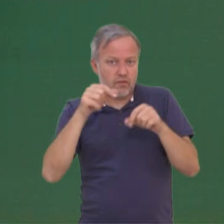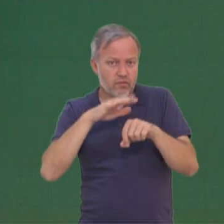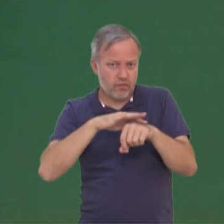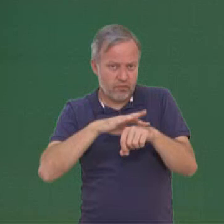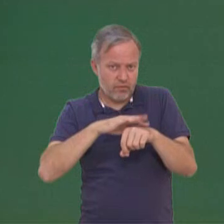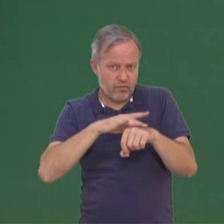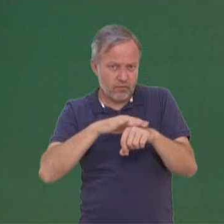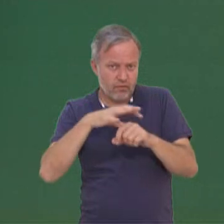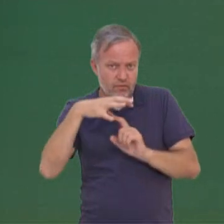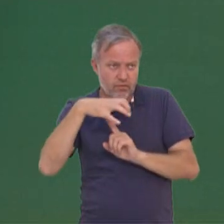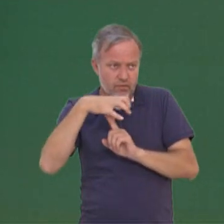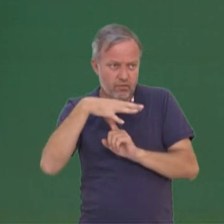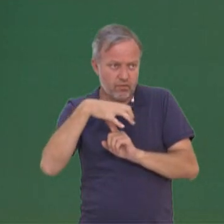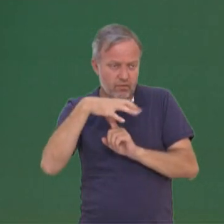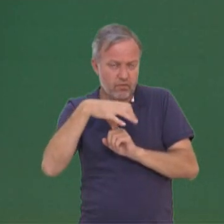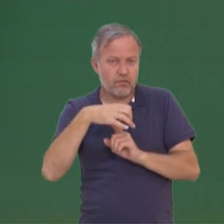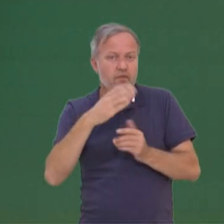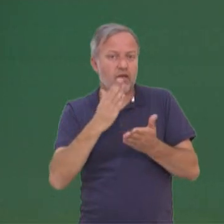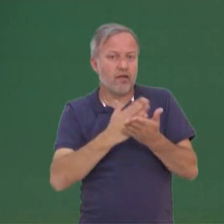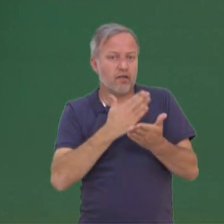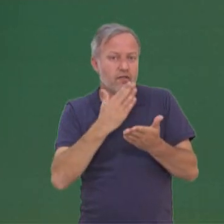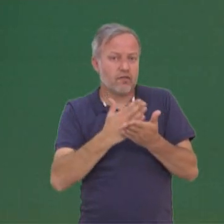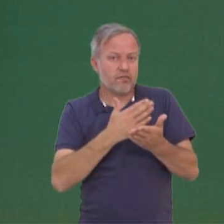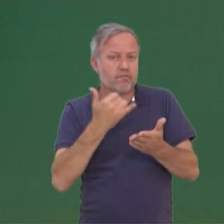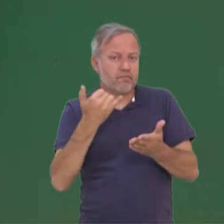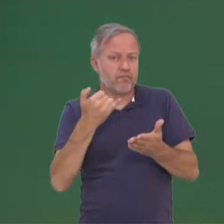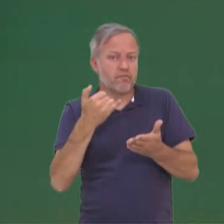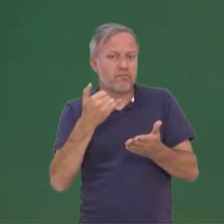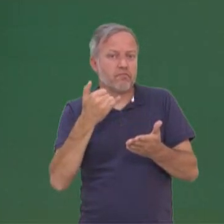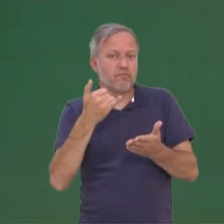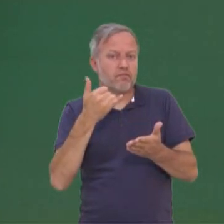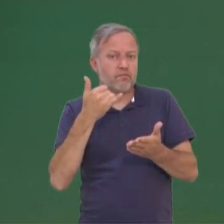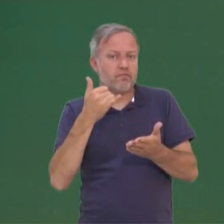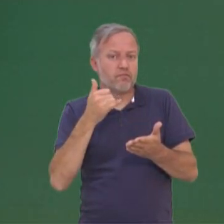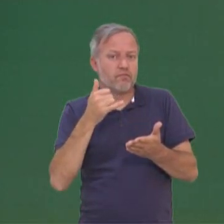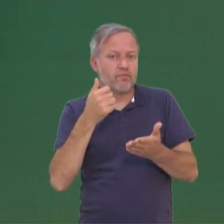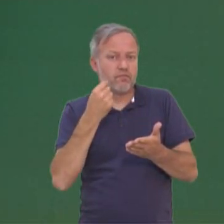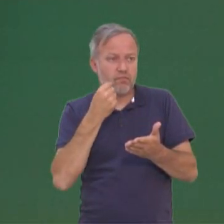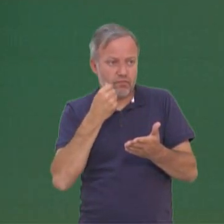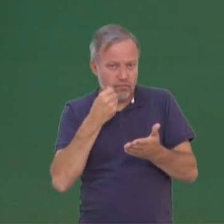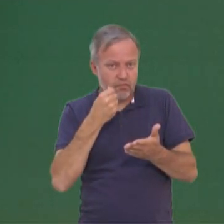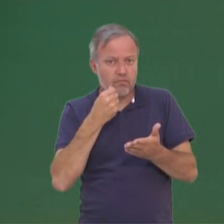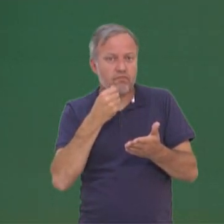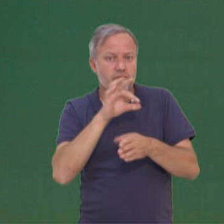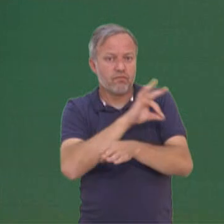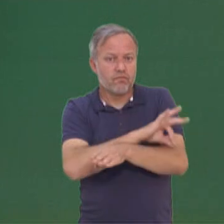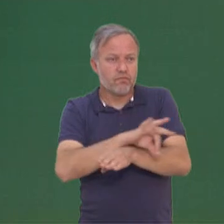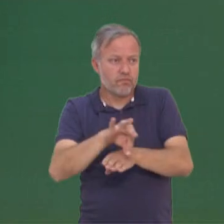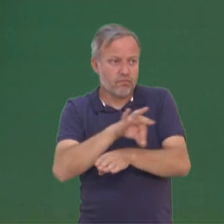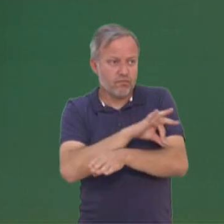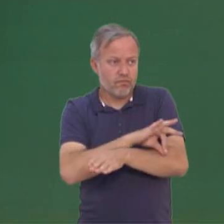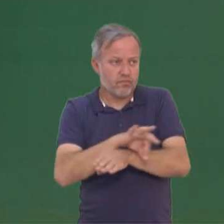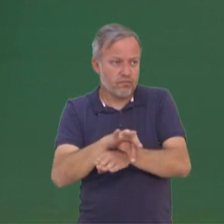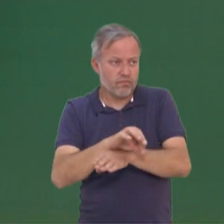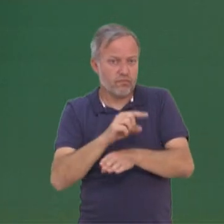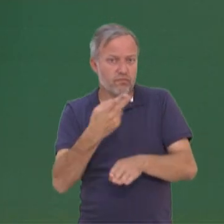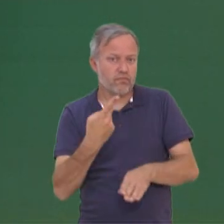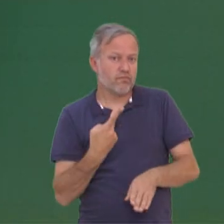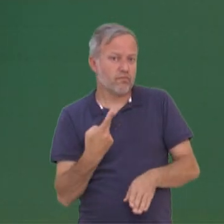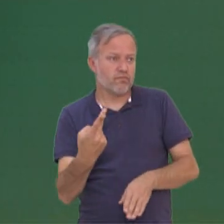fungos, caderno, lápis, borracha, apontador, régua, canetas, vai ter tabela, vocês e